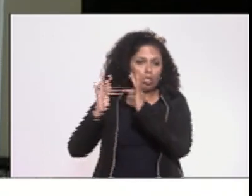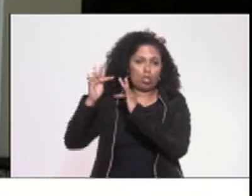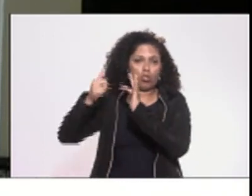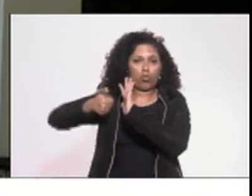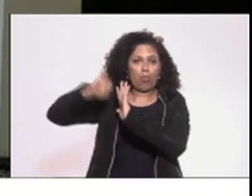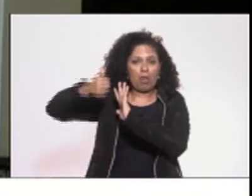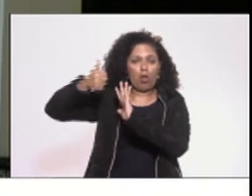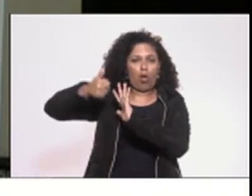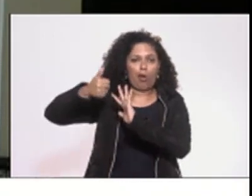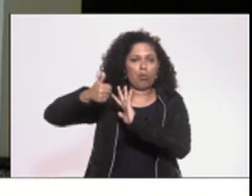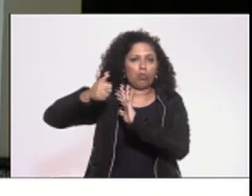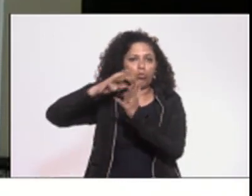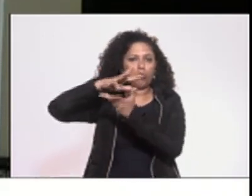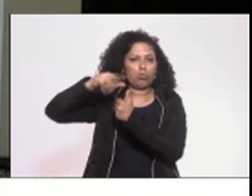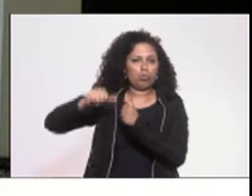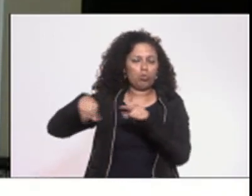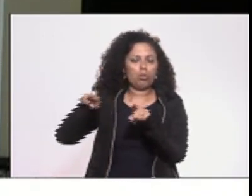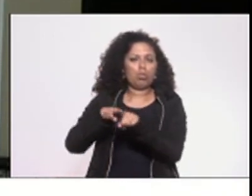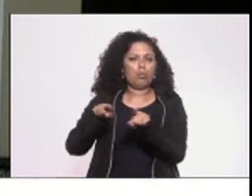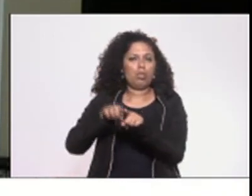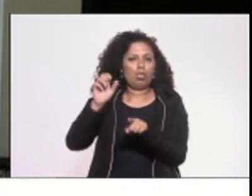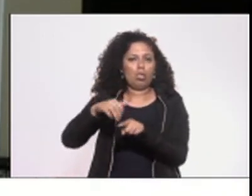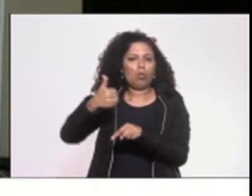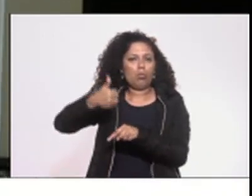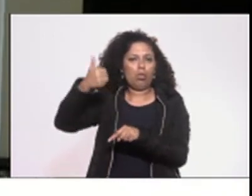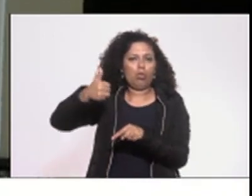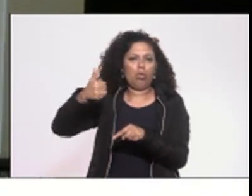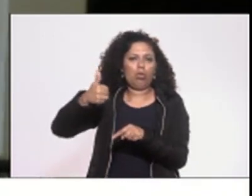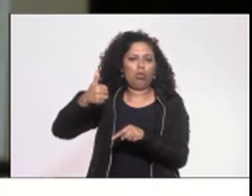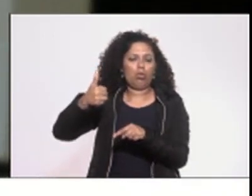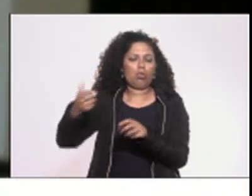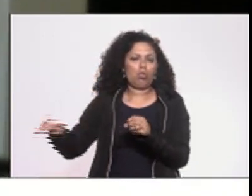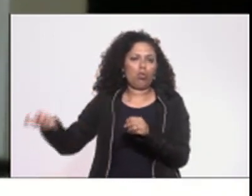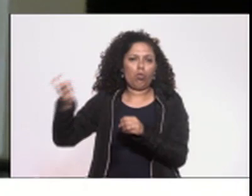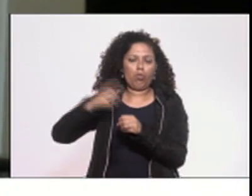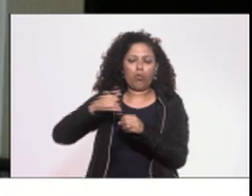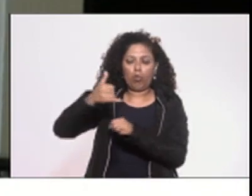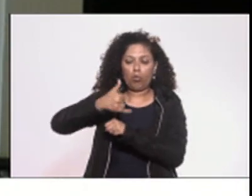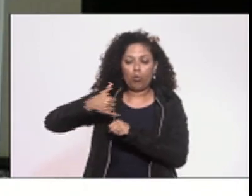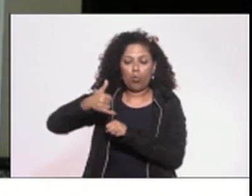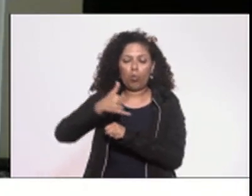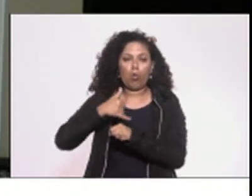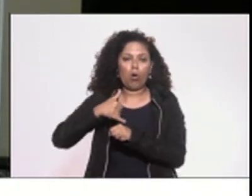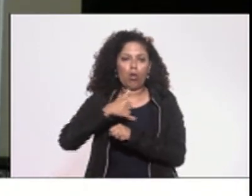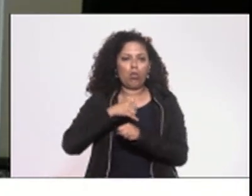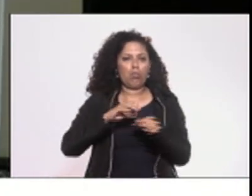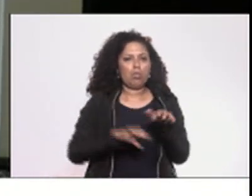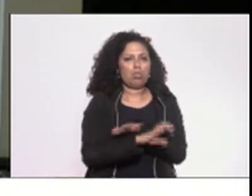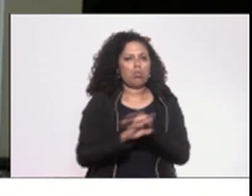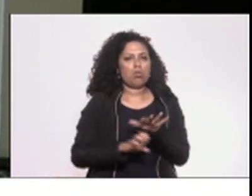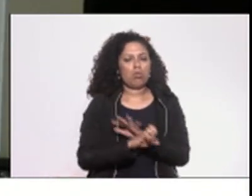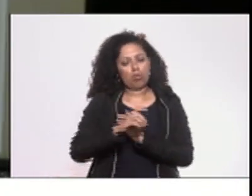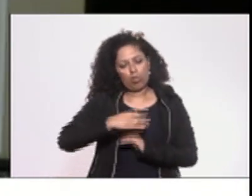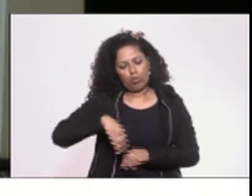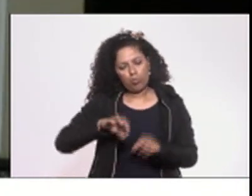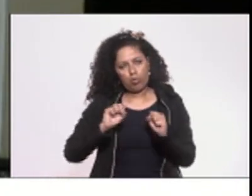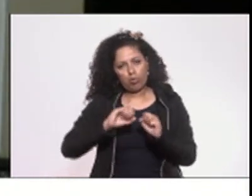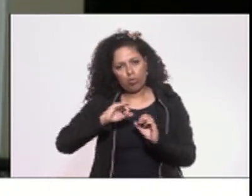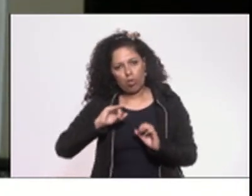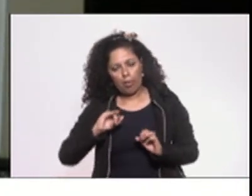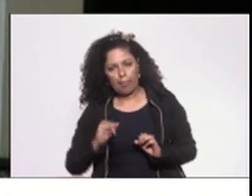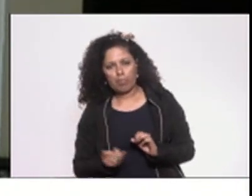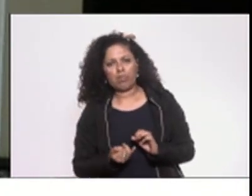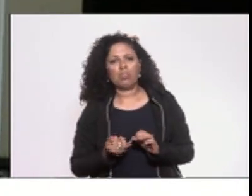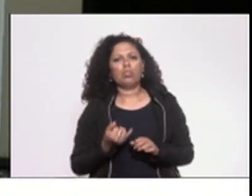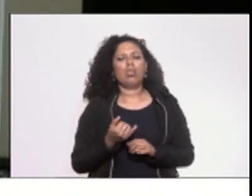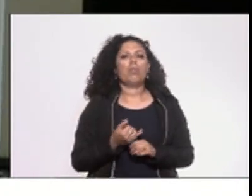esse fim, é o único produto que remedia e devolve o óleo para a refinaria. Então a gente pode reaproveitar o óleo. Explicando